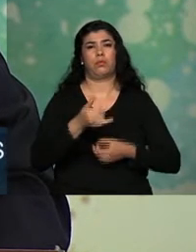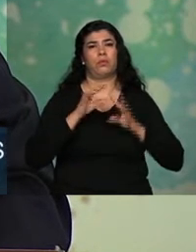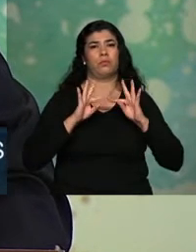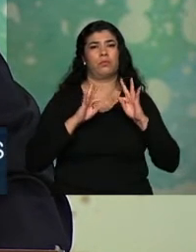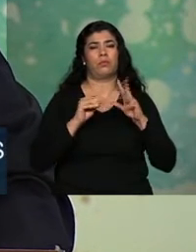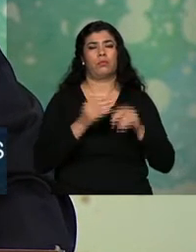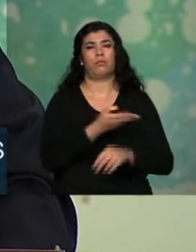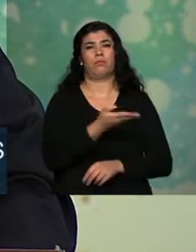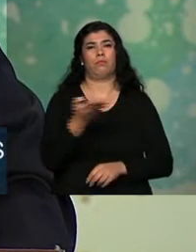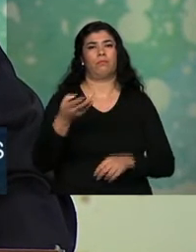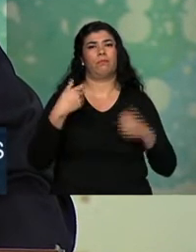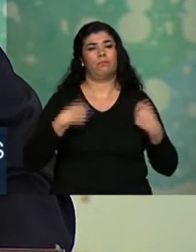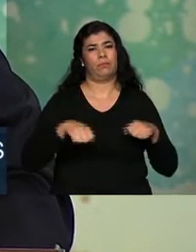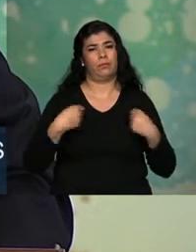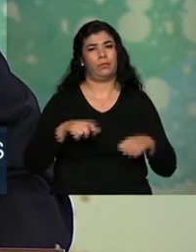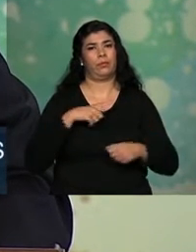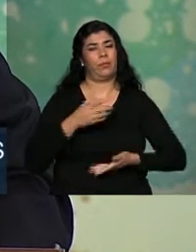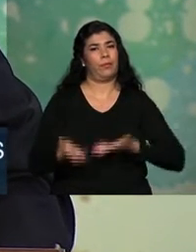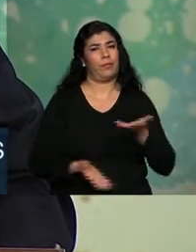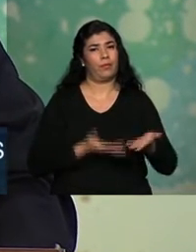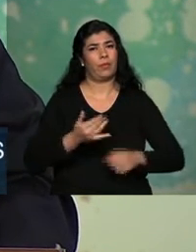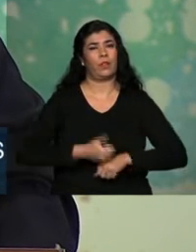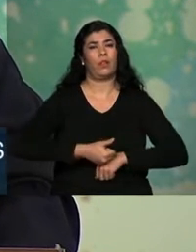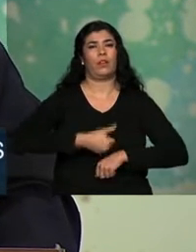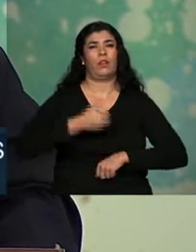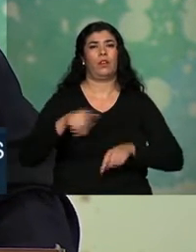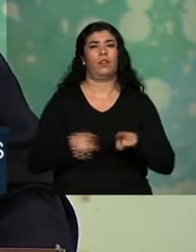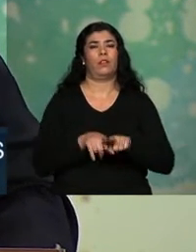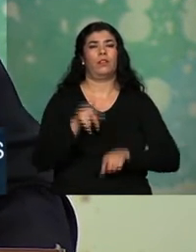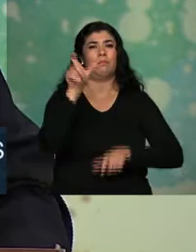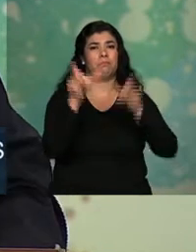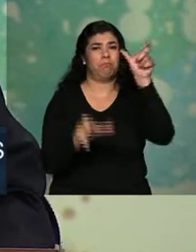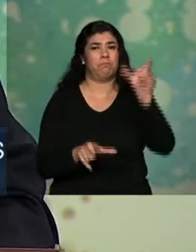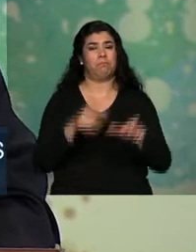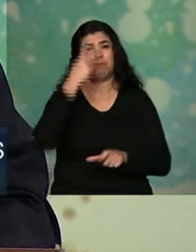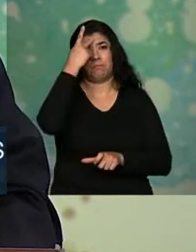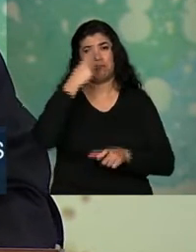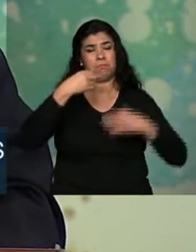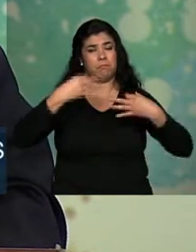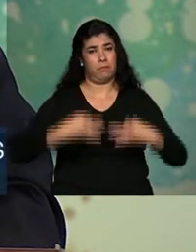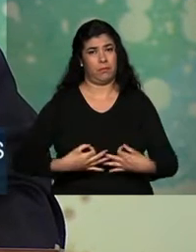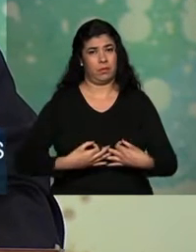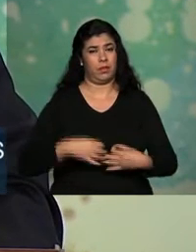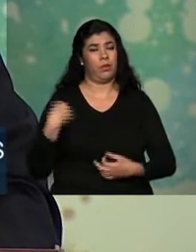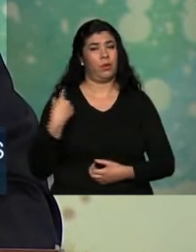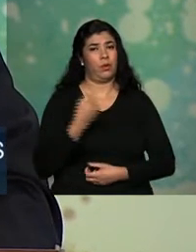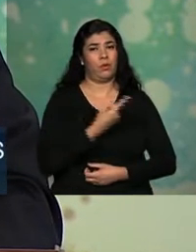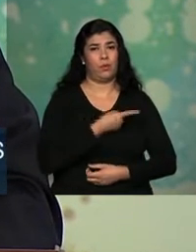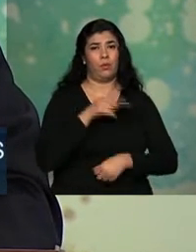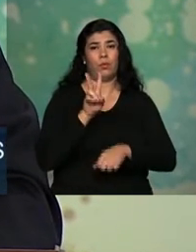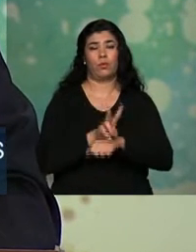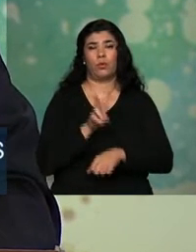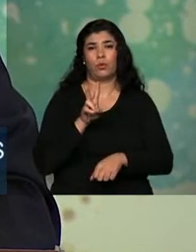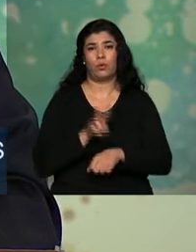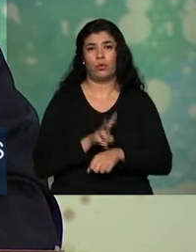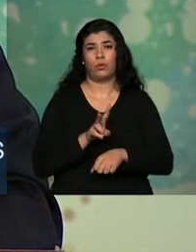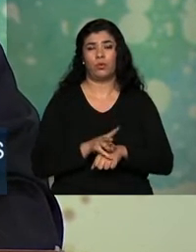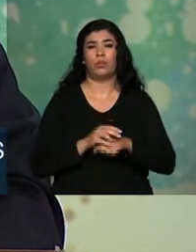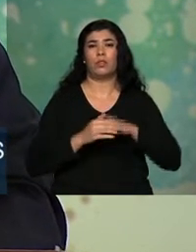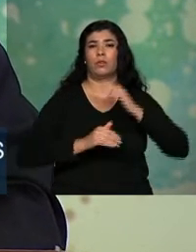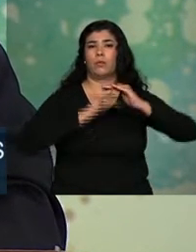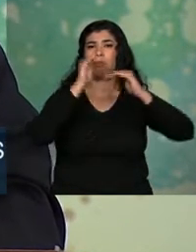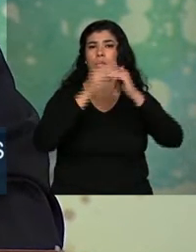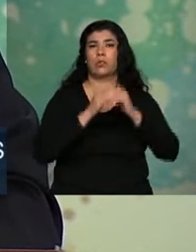dos consumidores por um serviço melhor e personalizado. O SEBRAE defende que inovação é transversal,